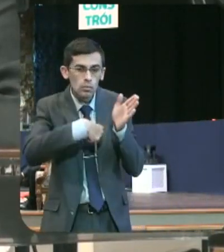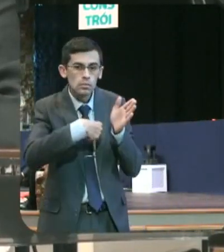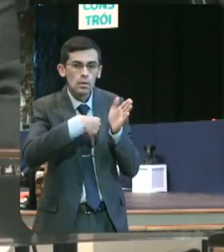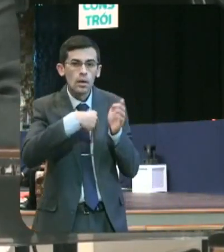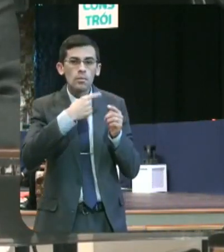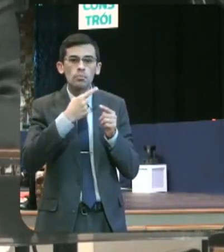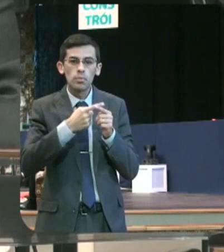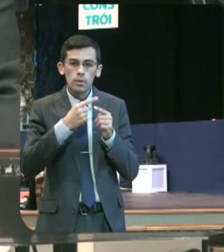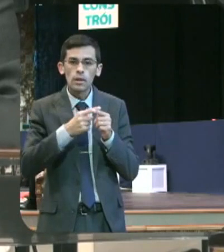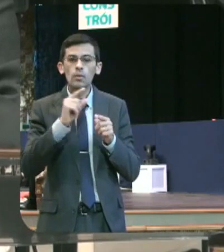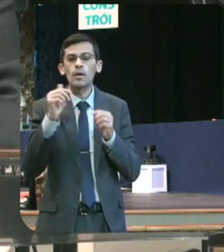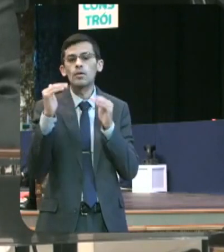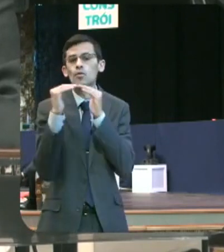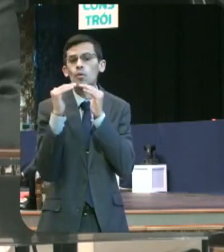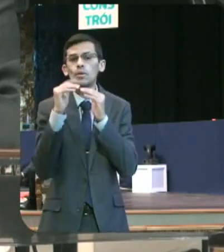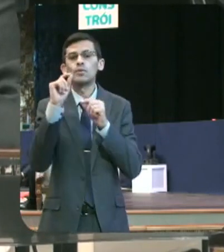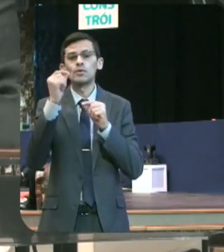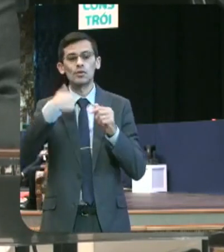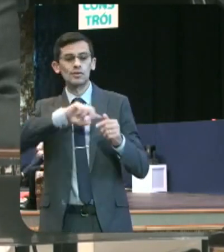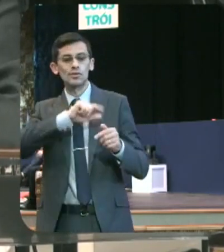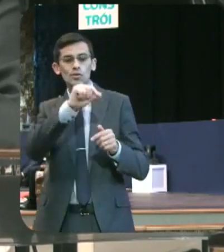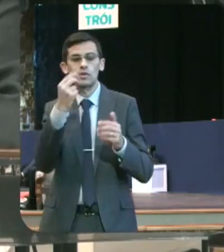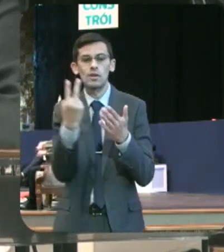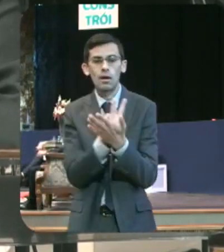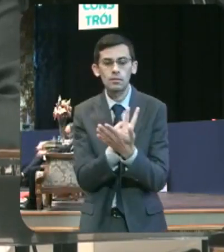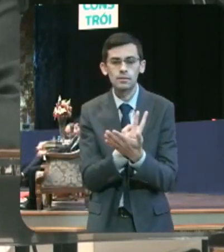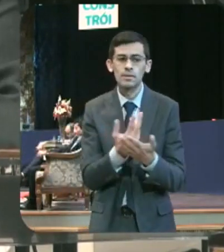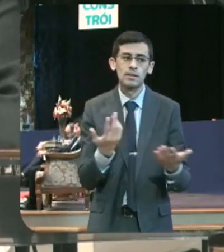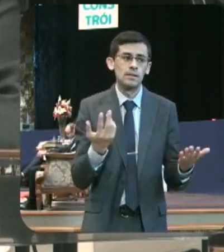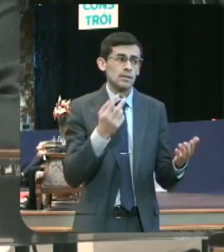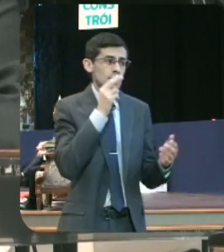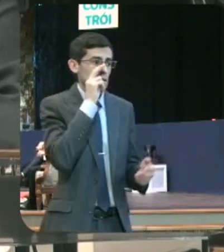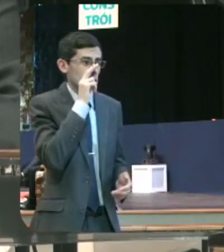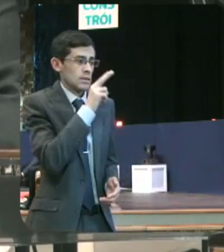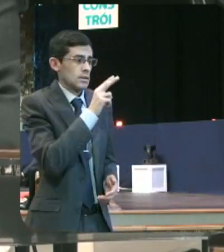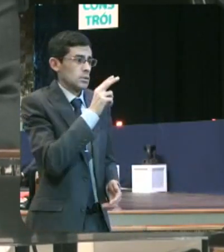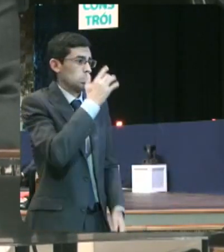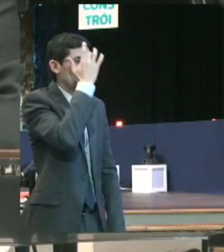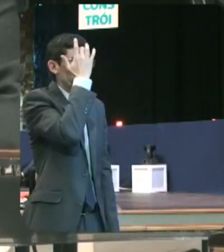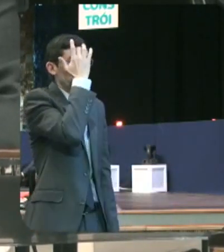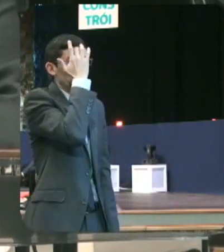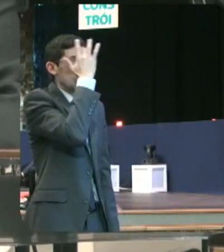nossas transgressões. E eu olhei para ela e falei, não sei.